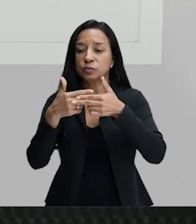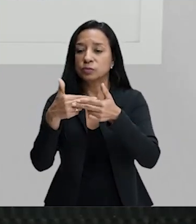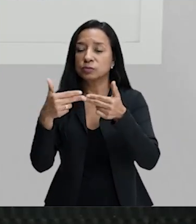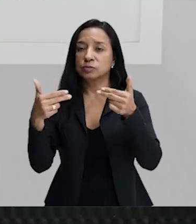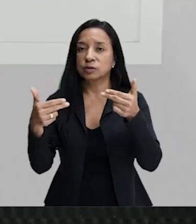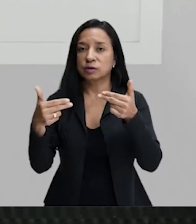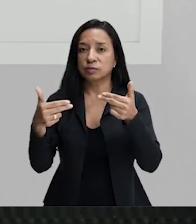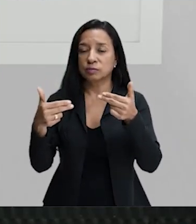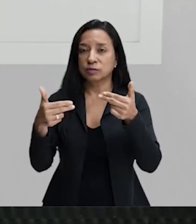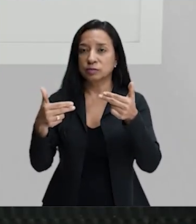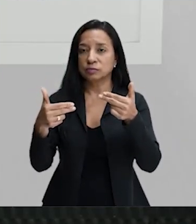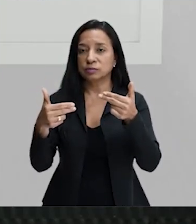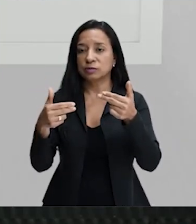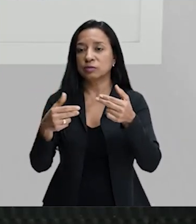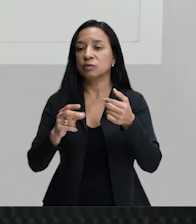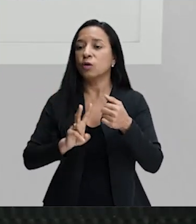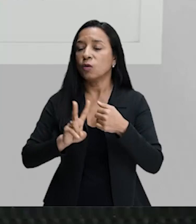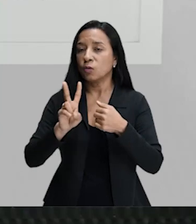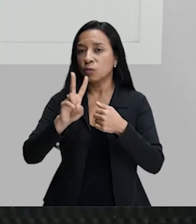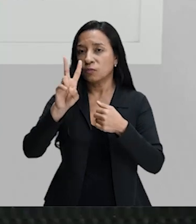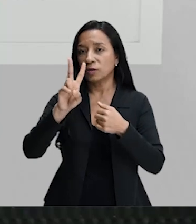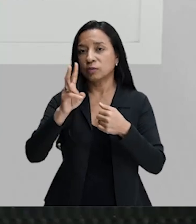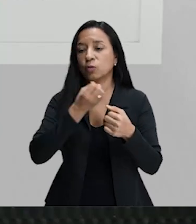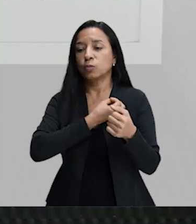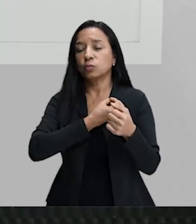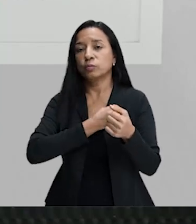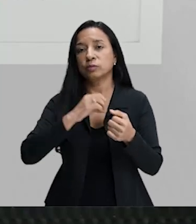aqui são as suas raízes. Então, uma